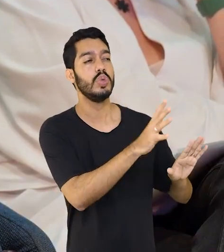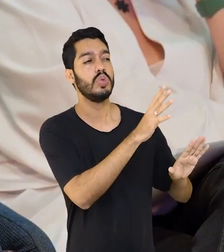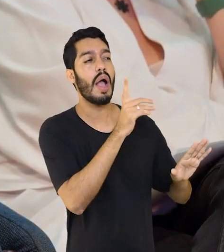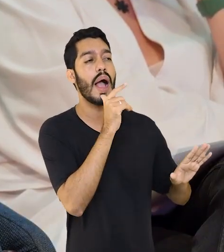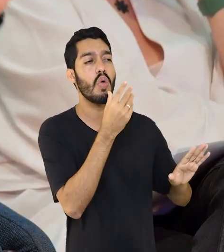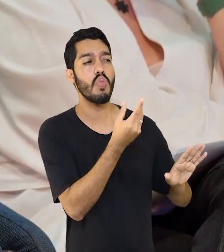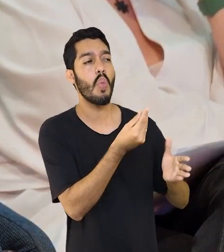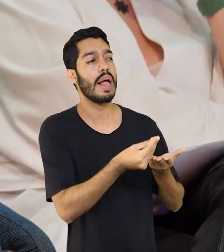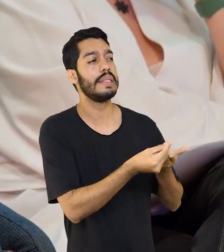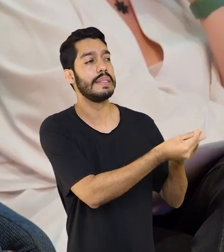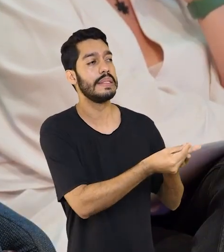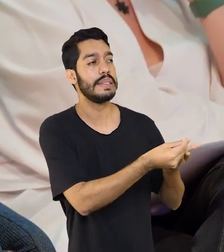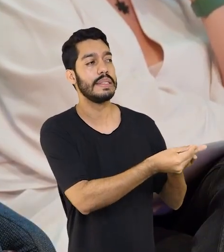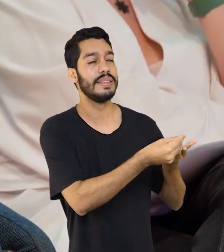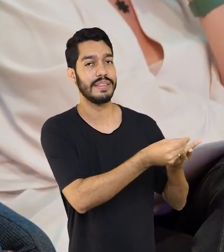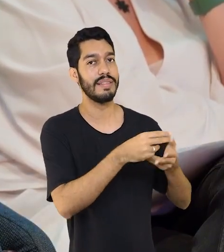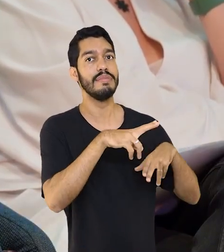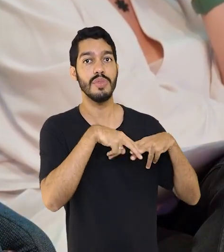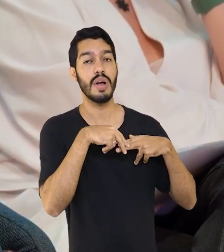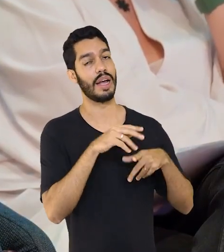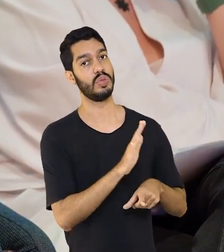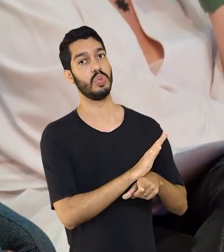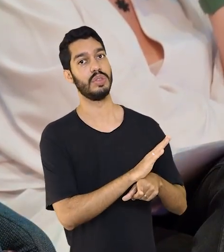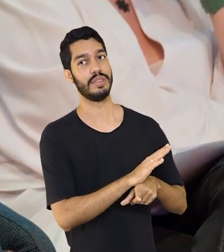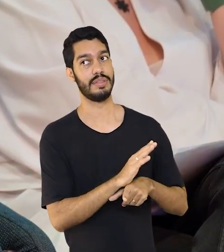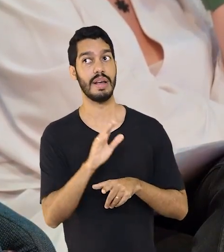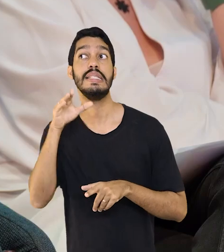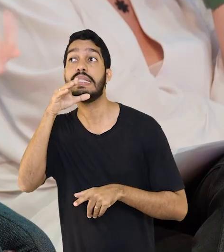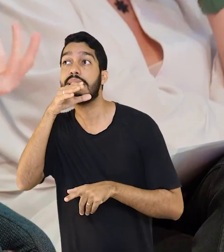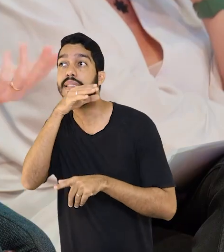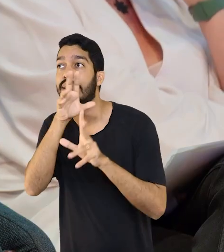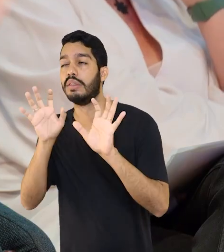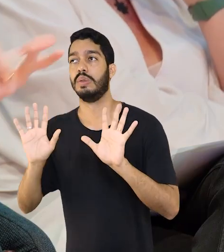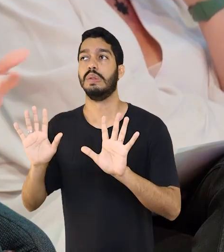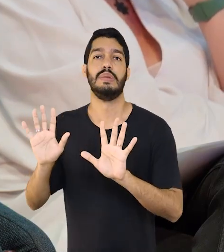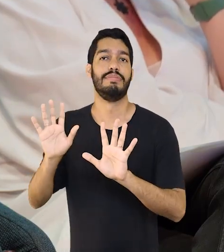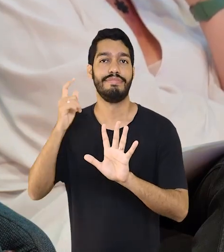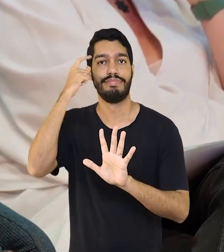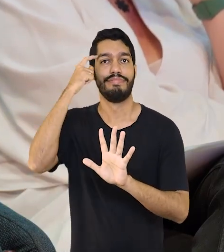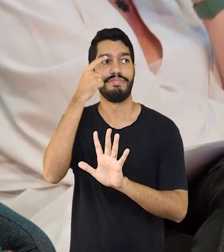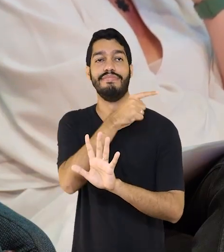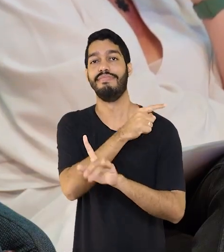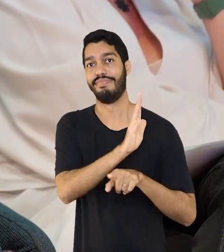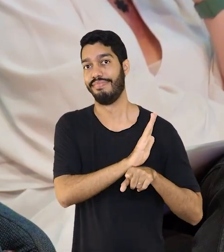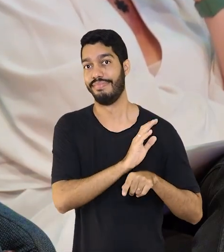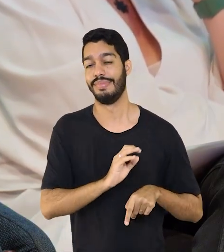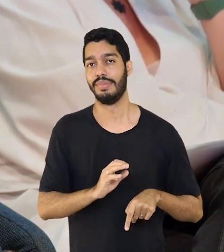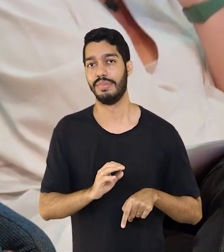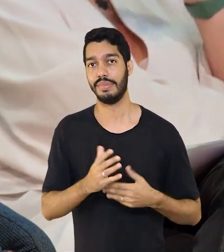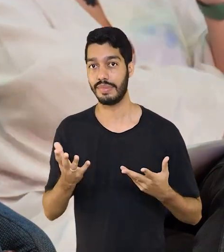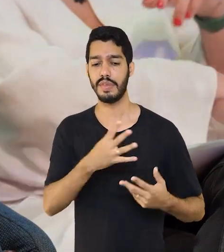que ela, de fato, descompensa tudo naquele período. São orientações que a gente pode dar e que a gente pode